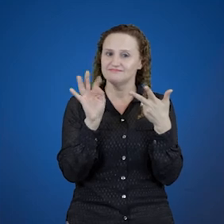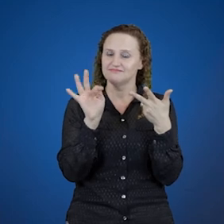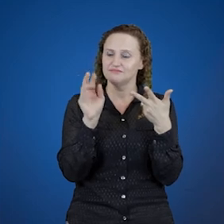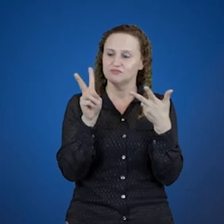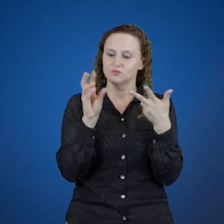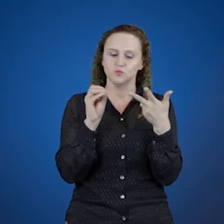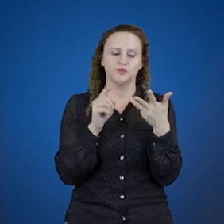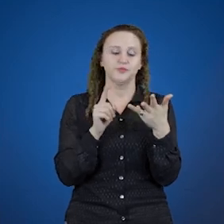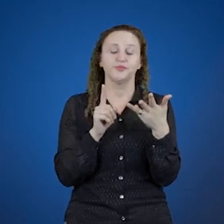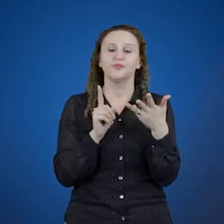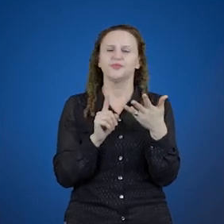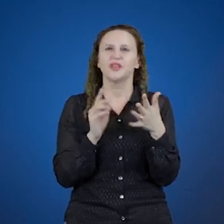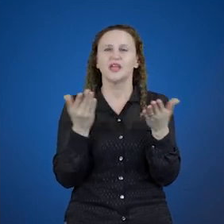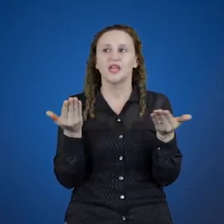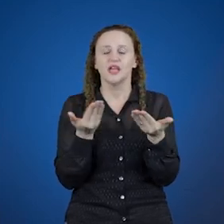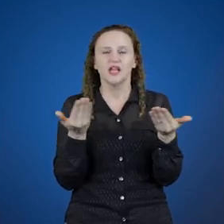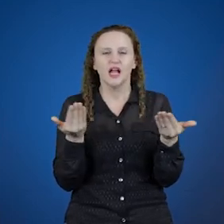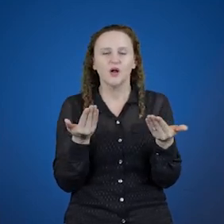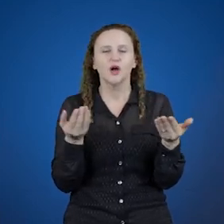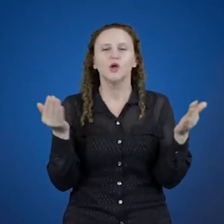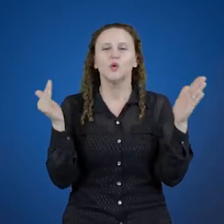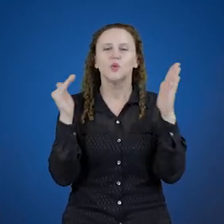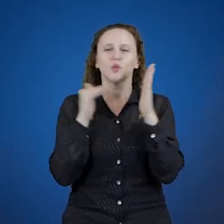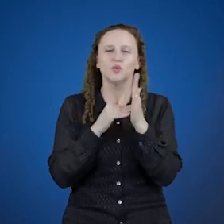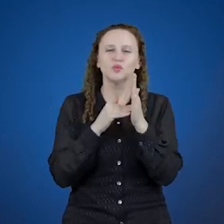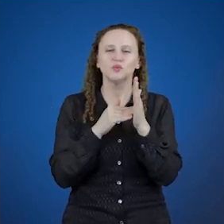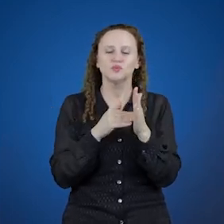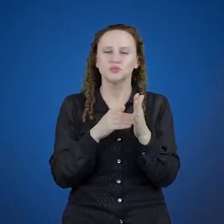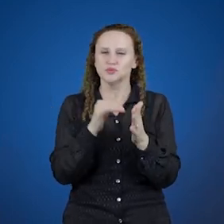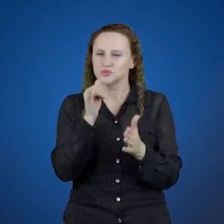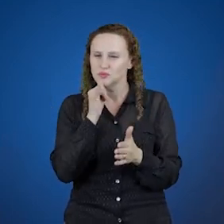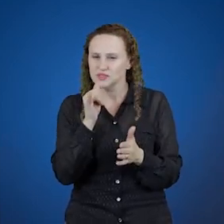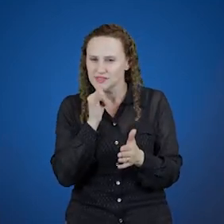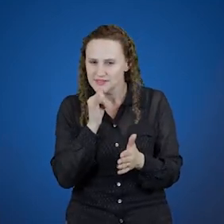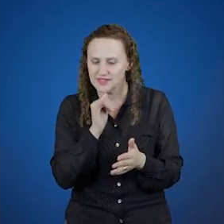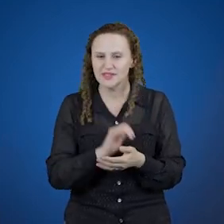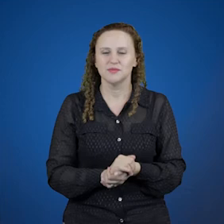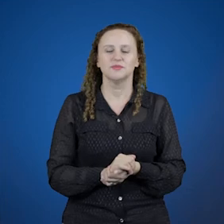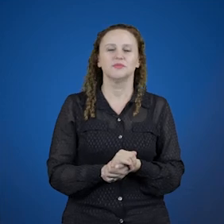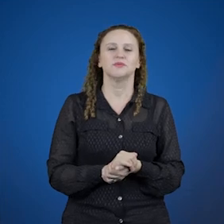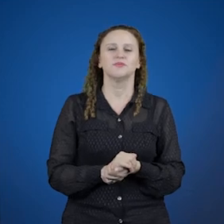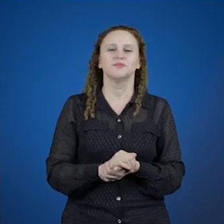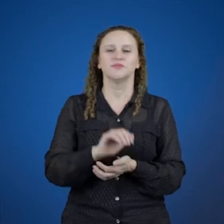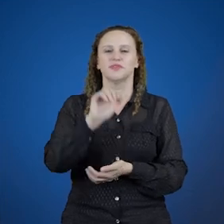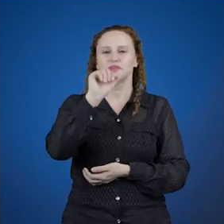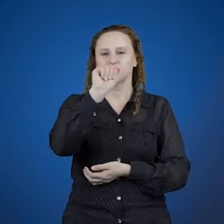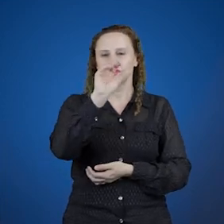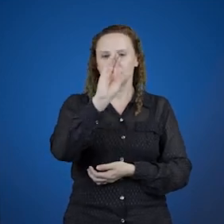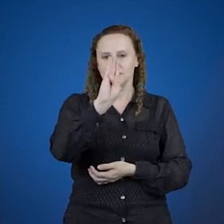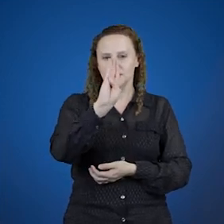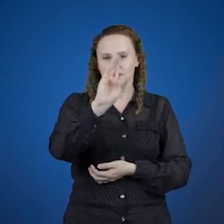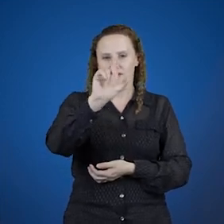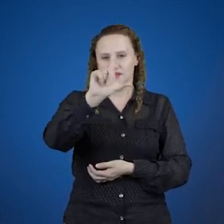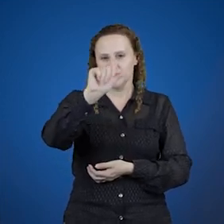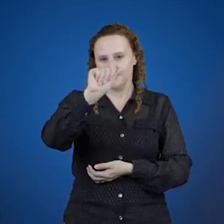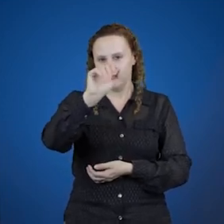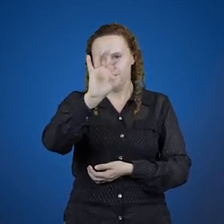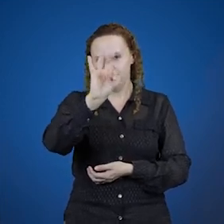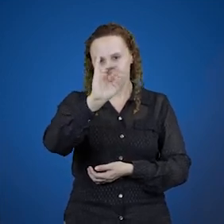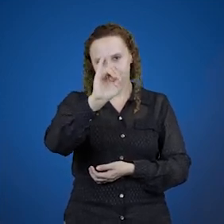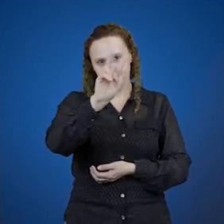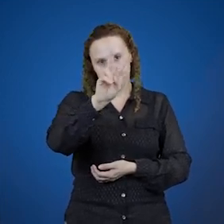oração é o sexto e último caso em latim se chama